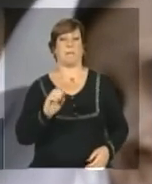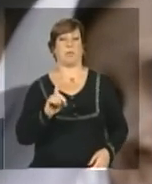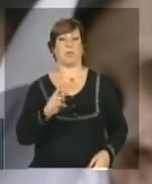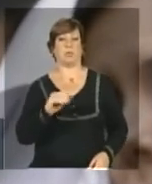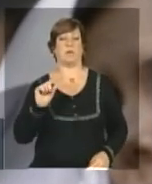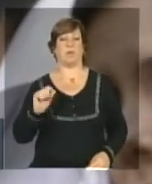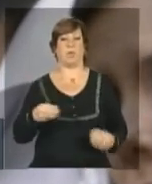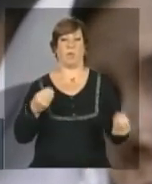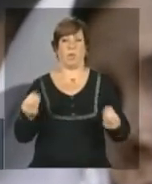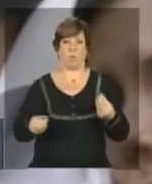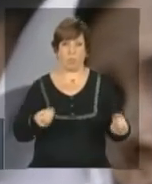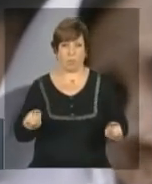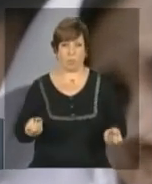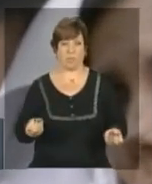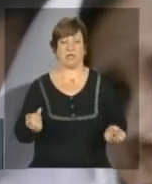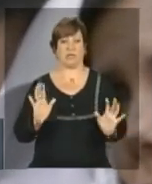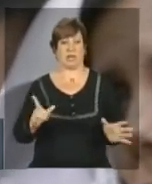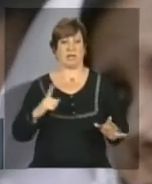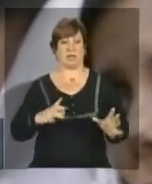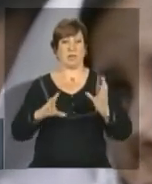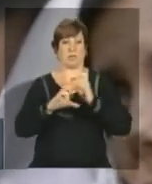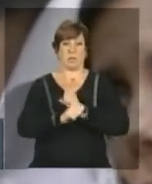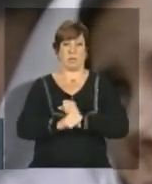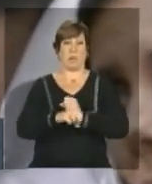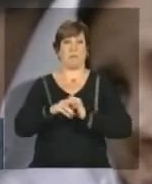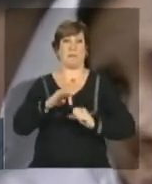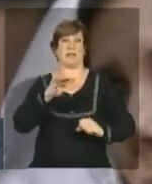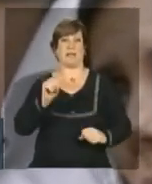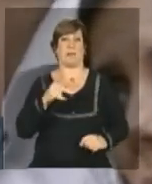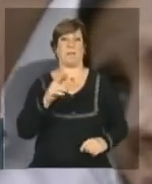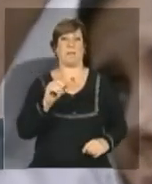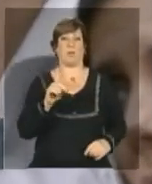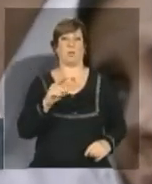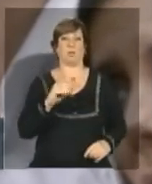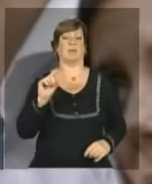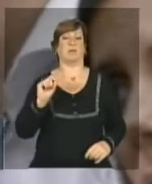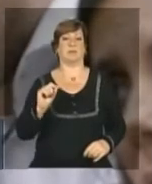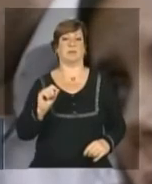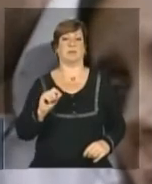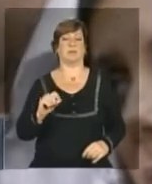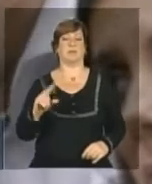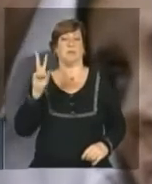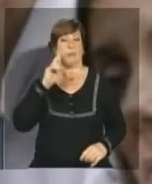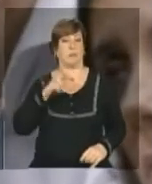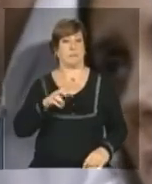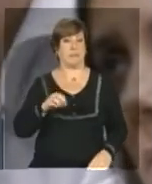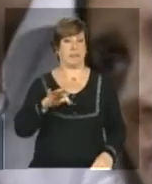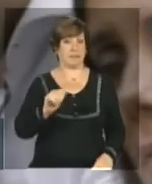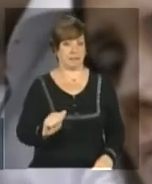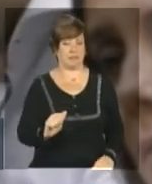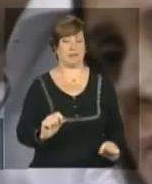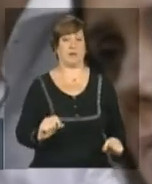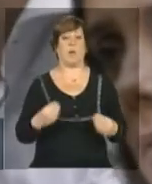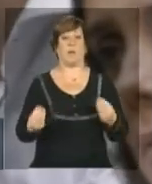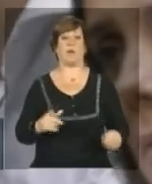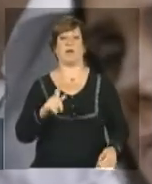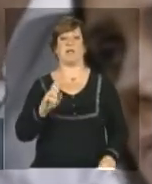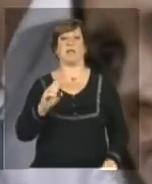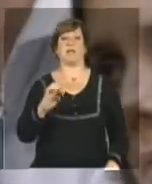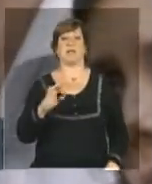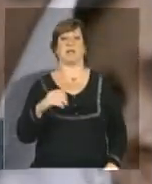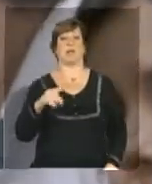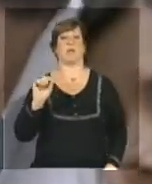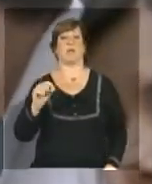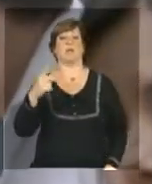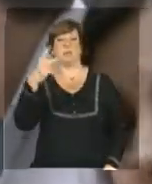número para 2012 de métodos de produção. E sobre gestão, gostaria de saber se talvez